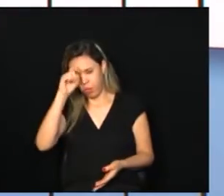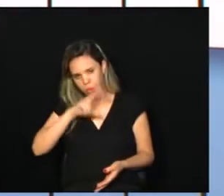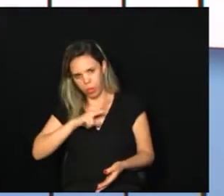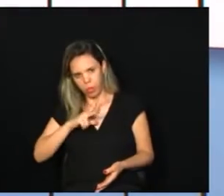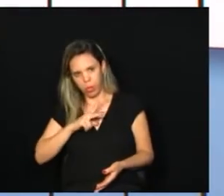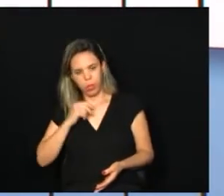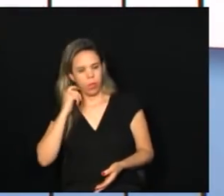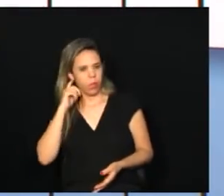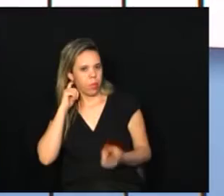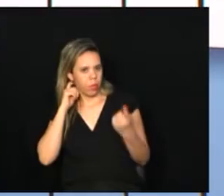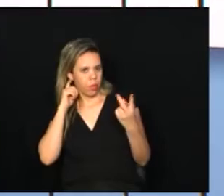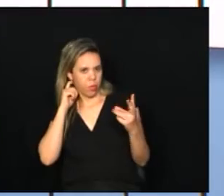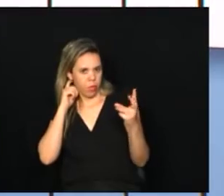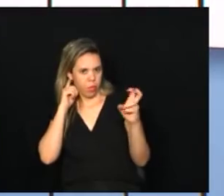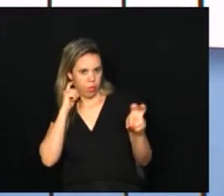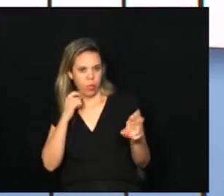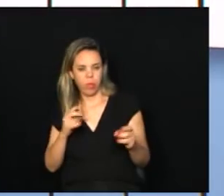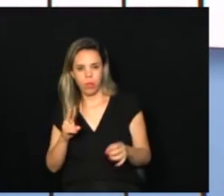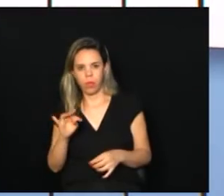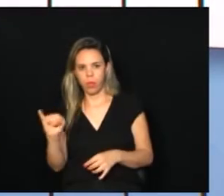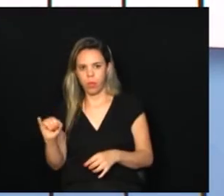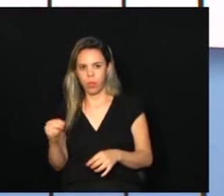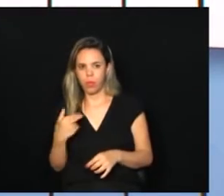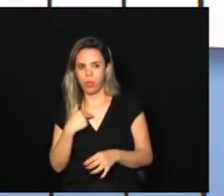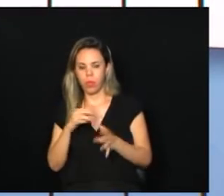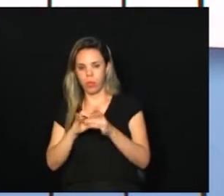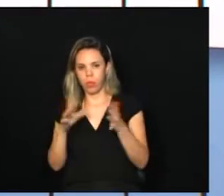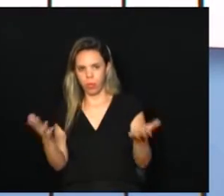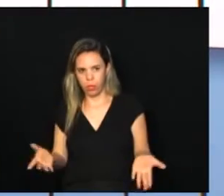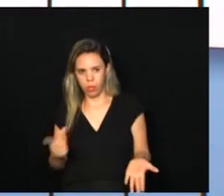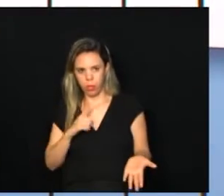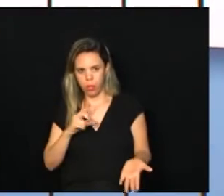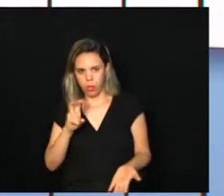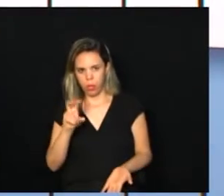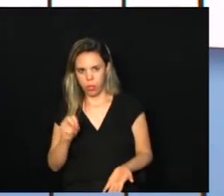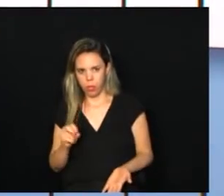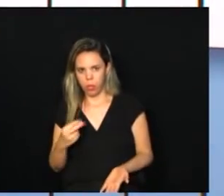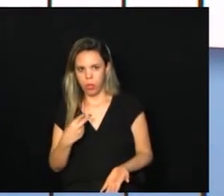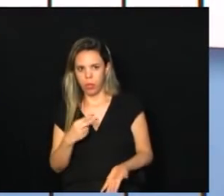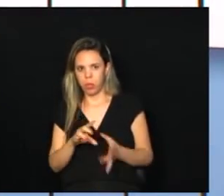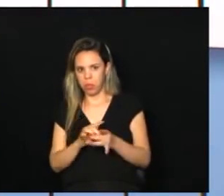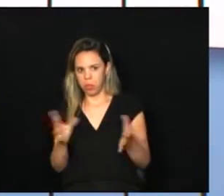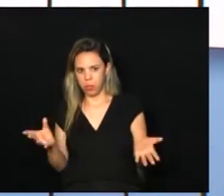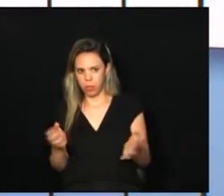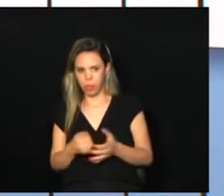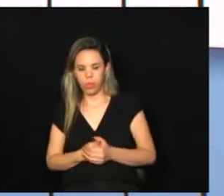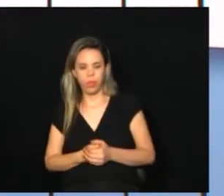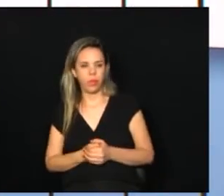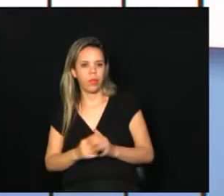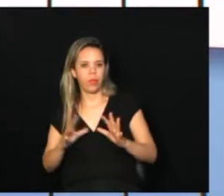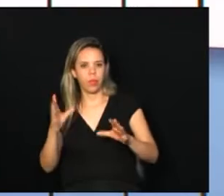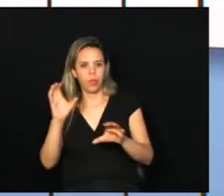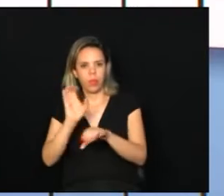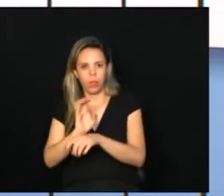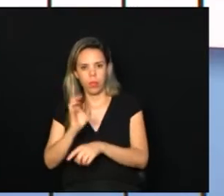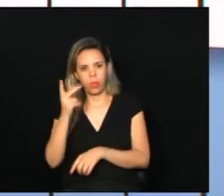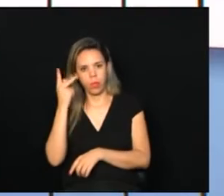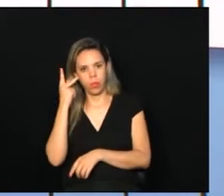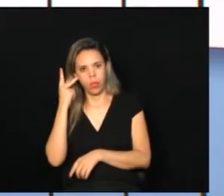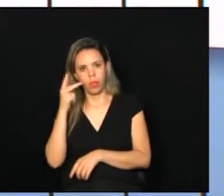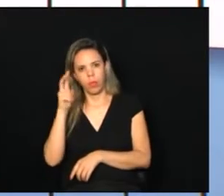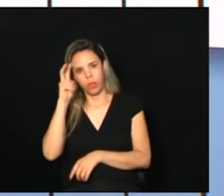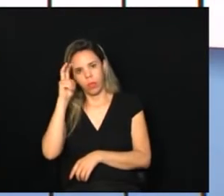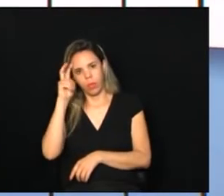dos 125 leitos de UTI Covid disponíveis, 50 estavam livres. Em todo o estado de São Paulo,